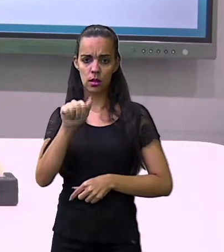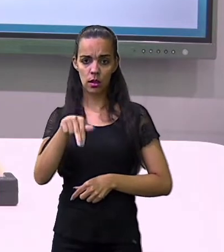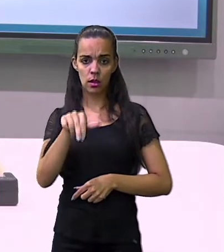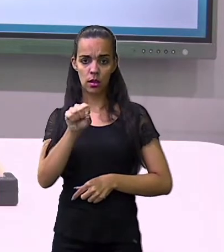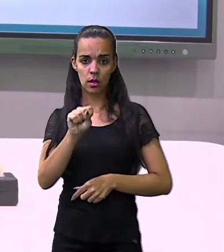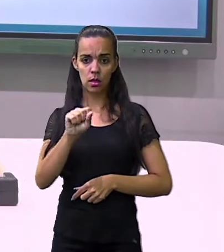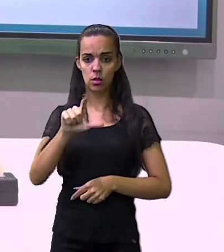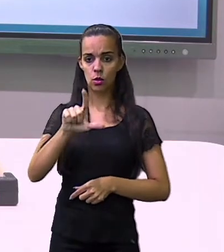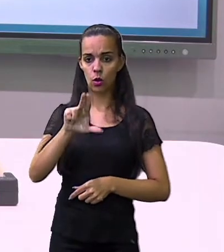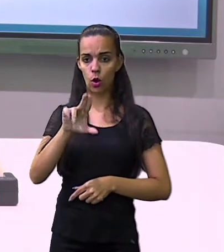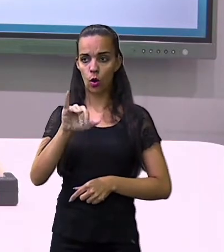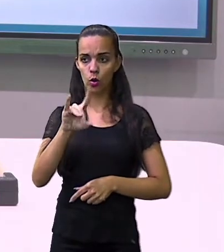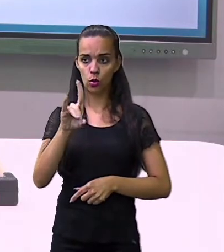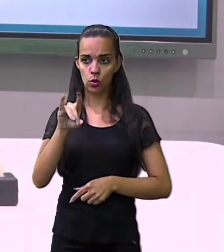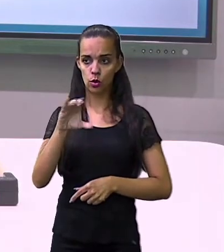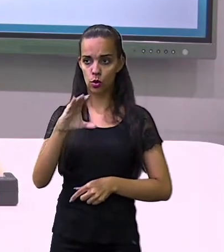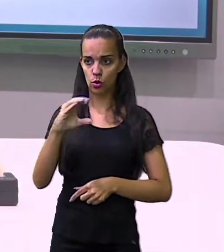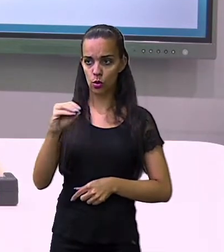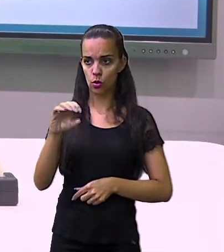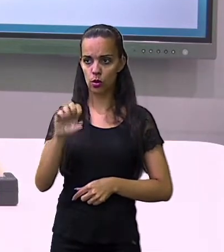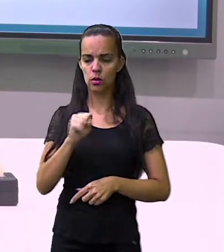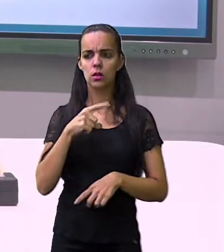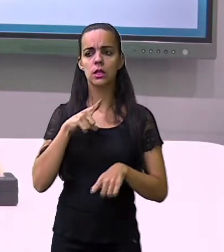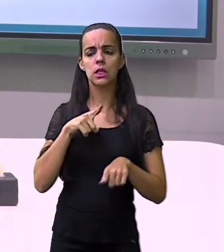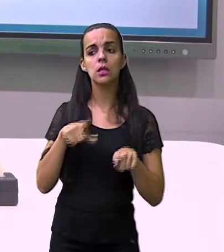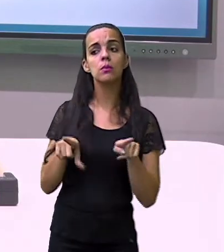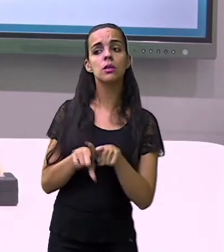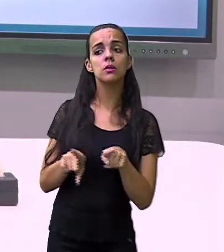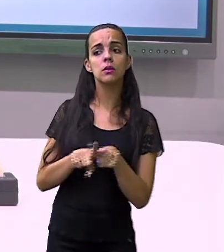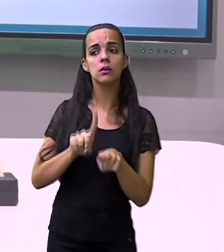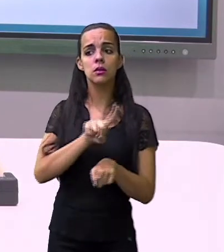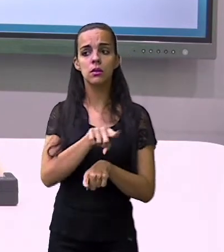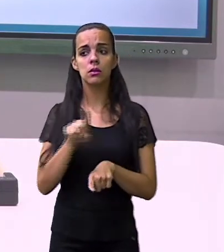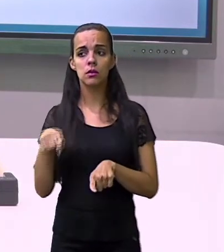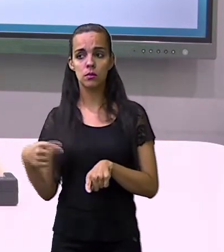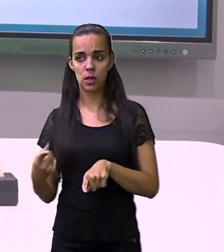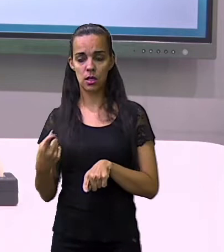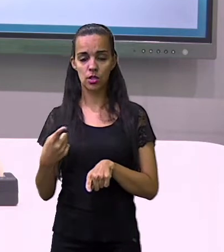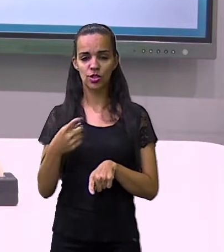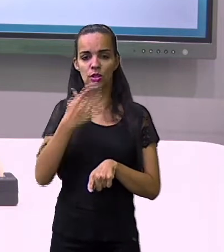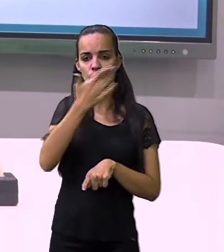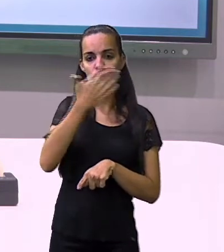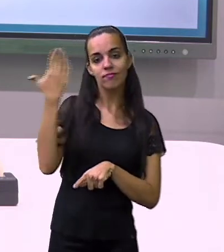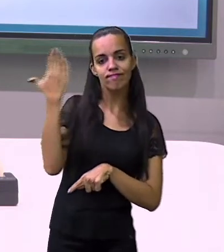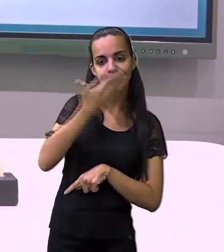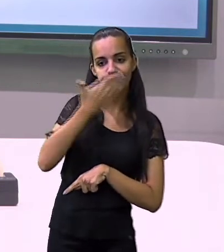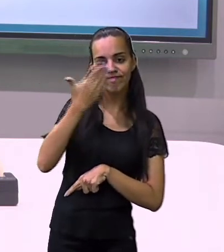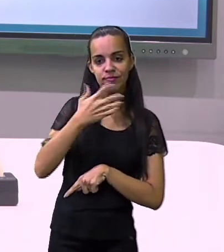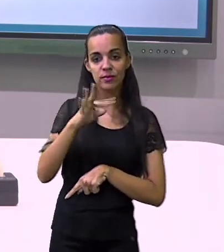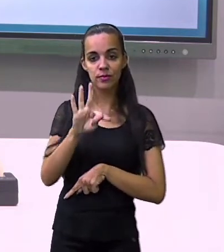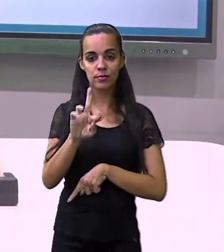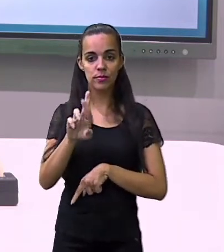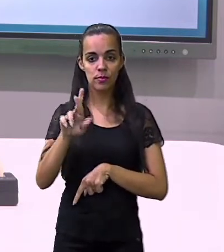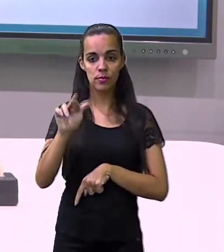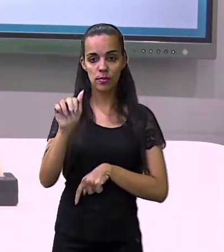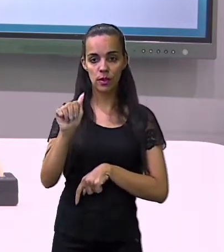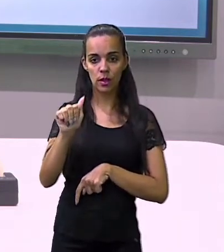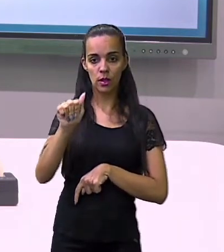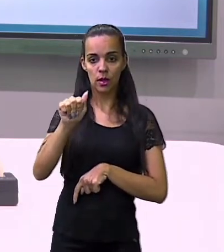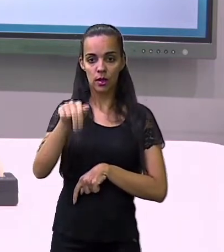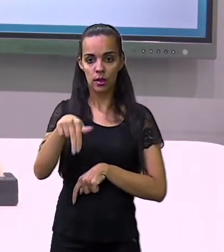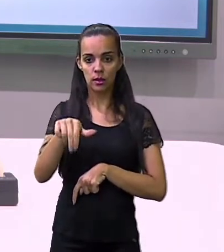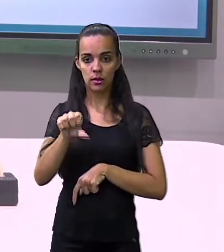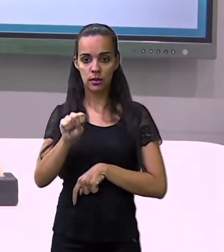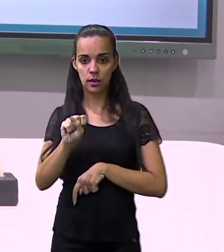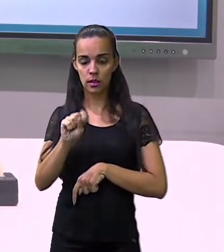translúcidos, ok? Temos também, no caso, corpos transparentes, que no caso eu trouxe aqui a